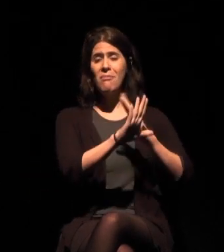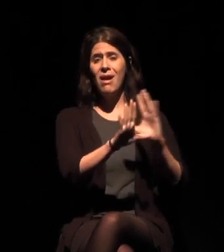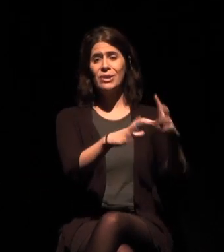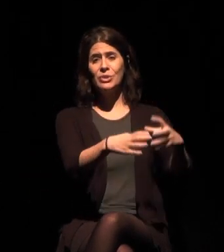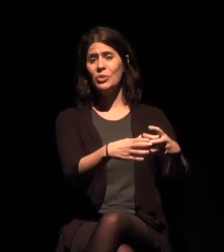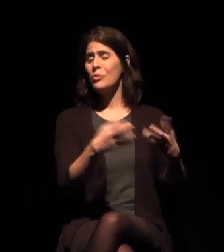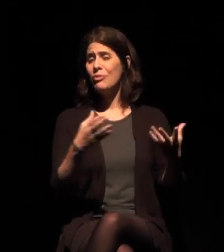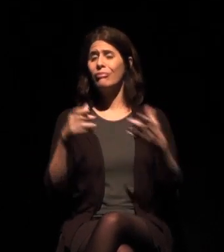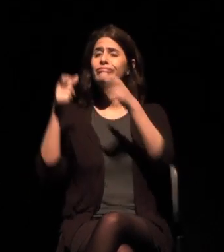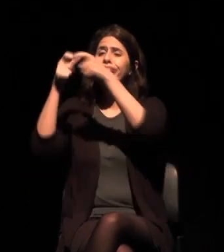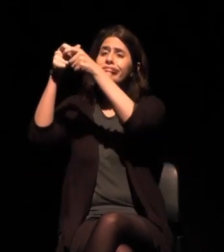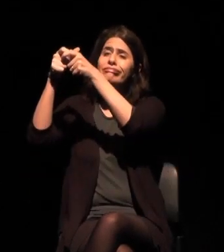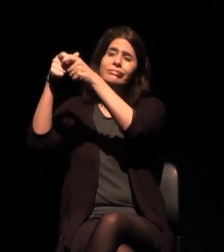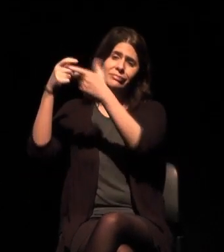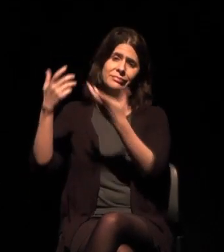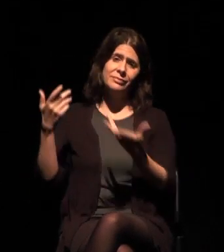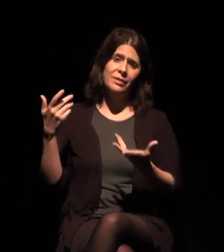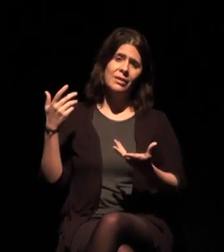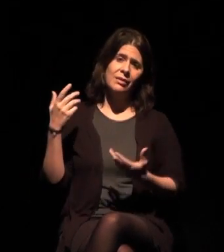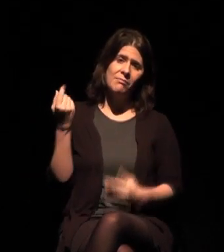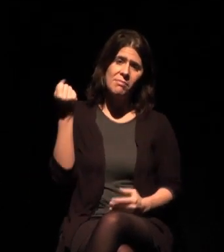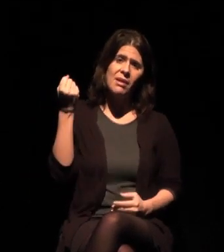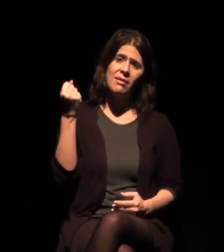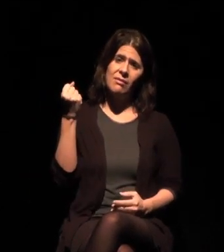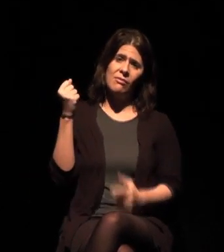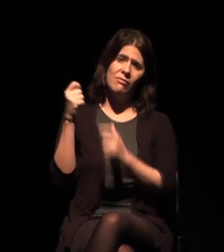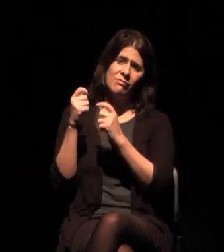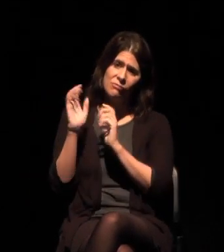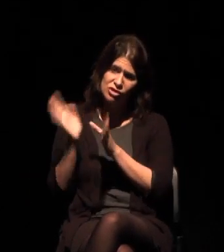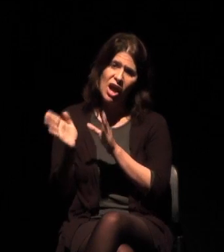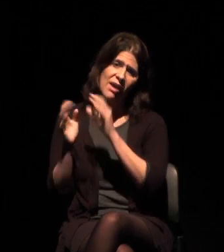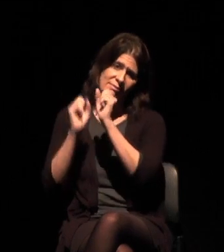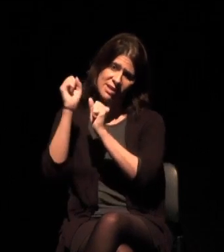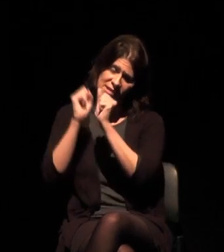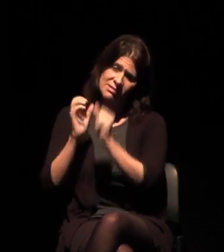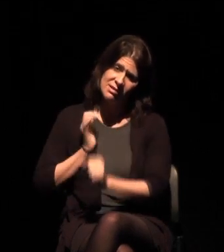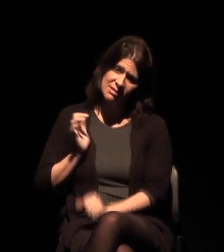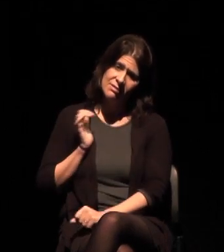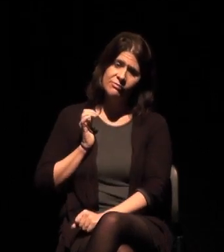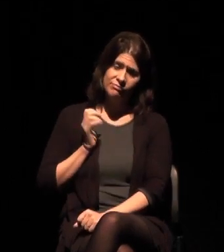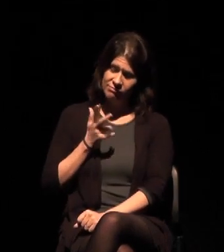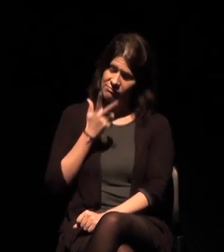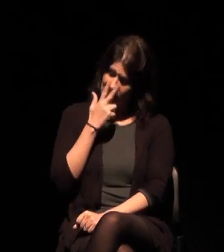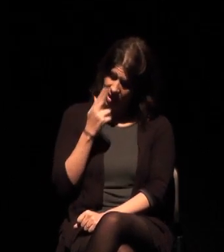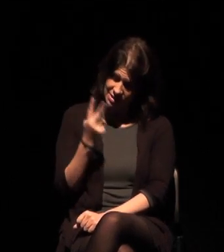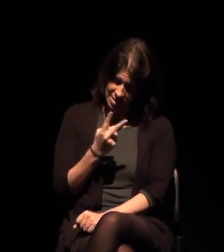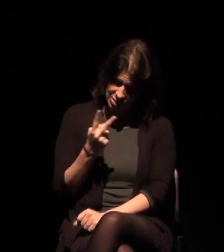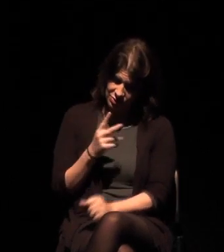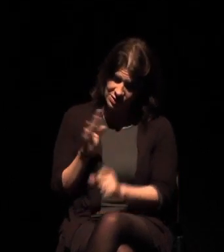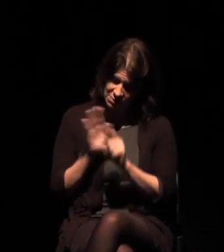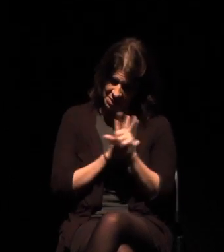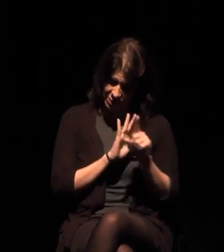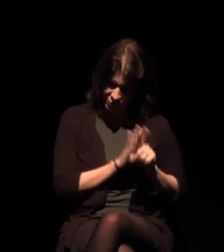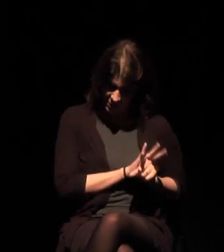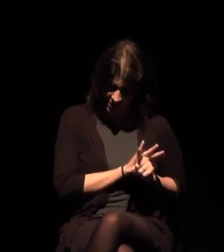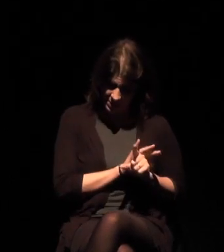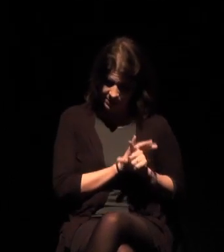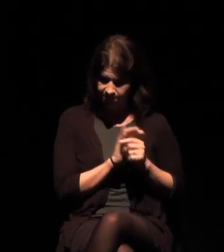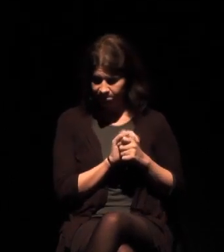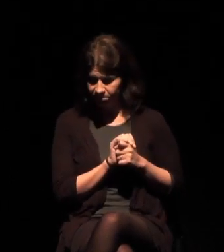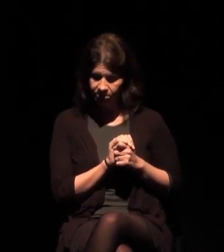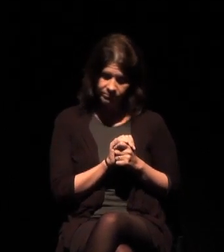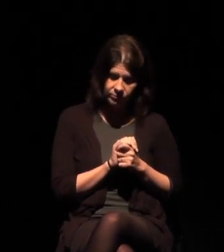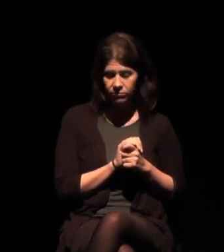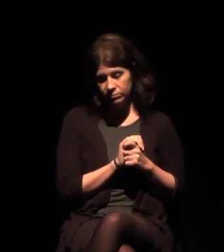ou ligou políticos portanto eu creio que elas juntam formulando as questões moto de